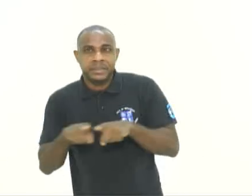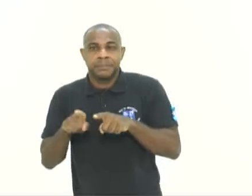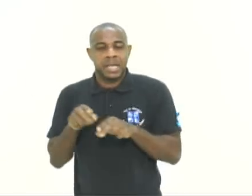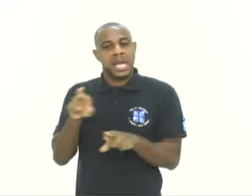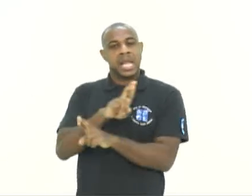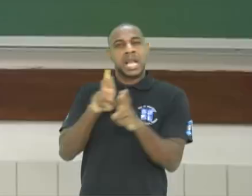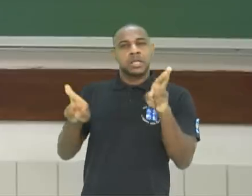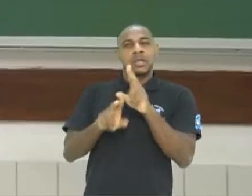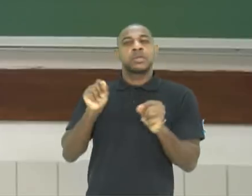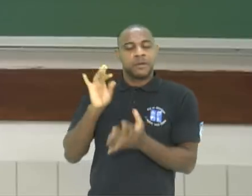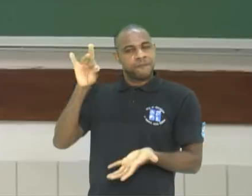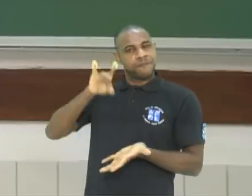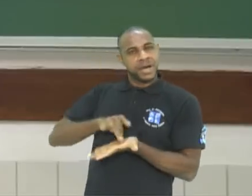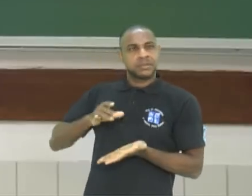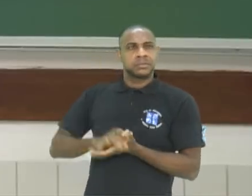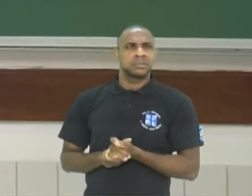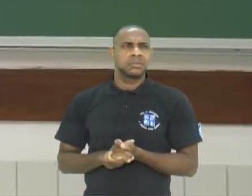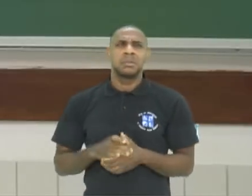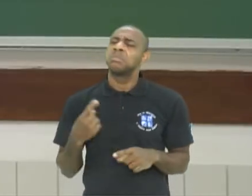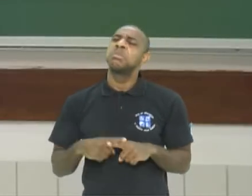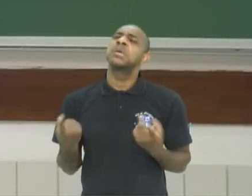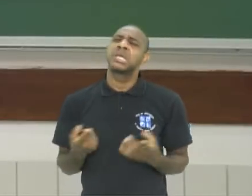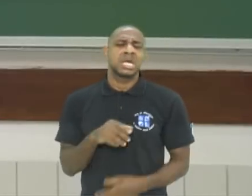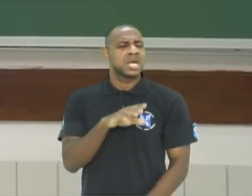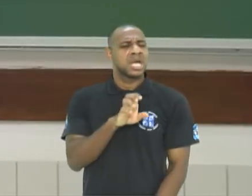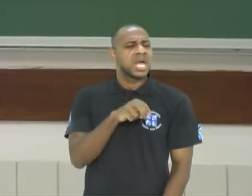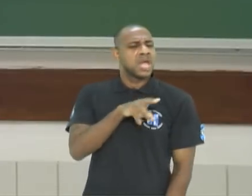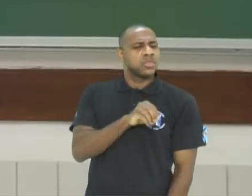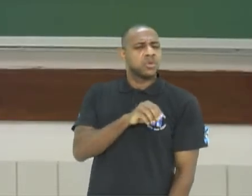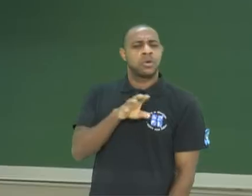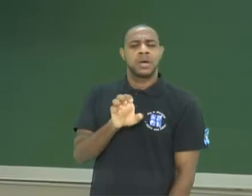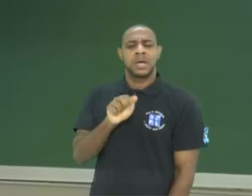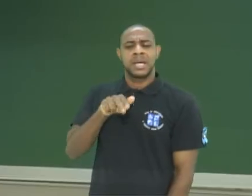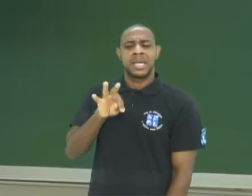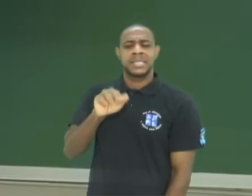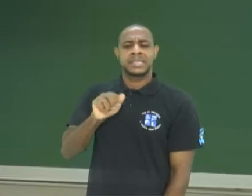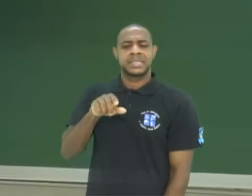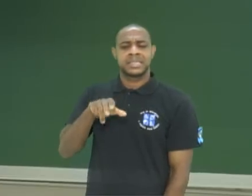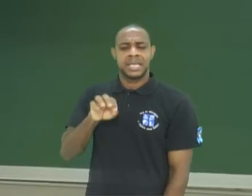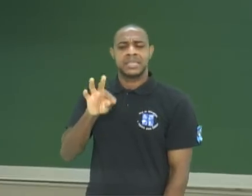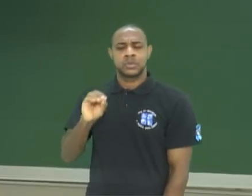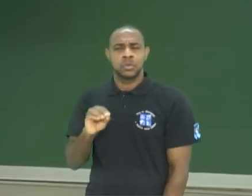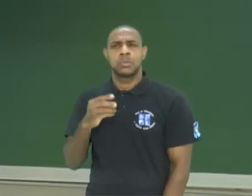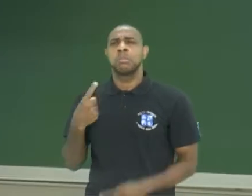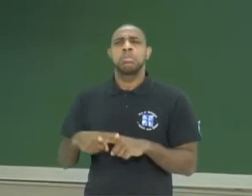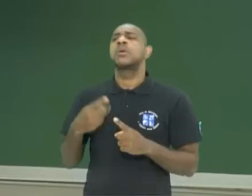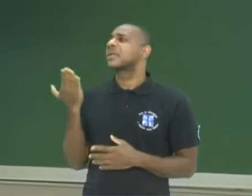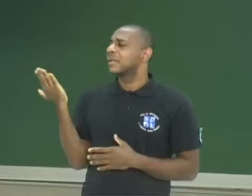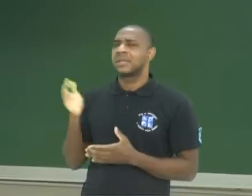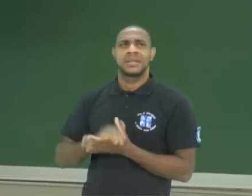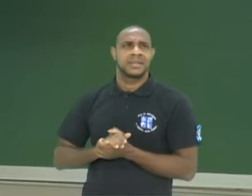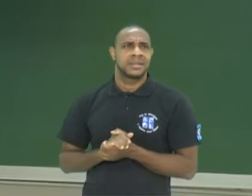fatos. Por que será que ele utiliza esse no entanto? O uso do conectivo, então esse conectivo no